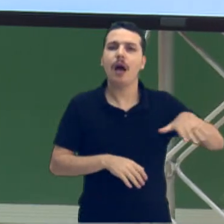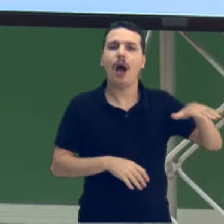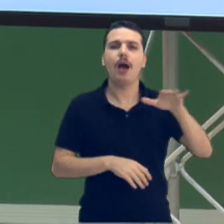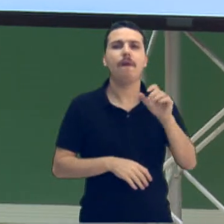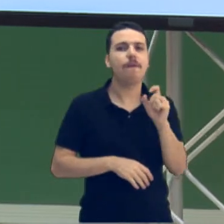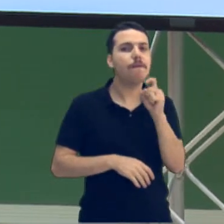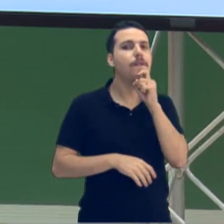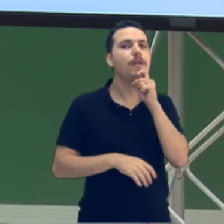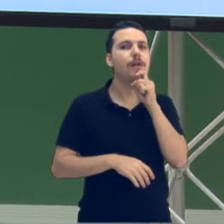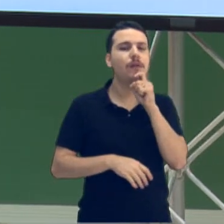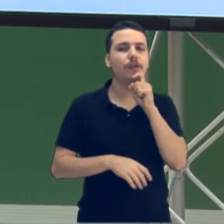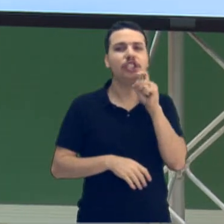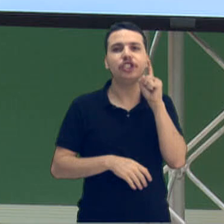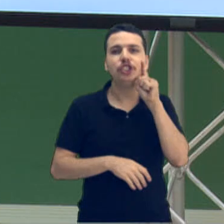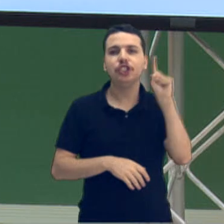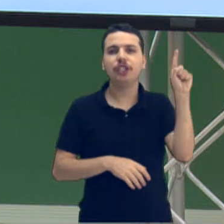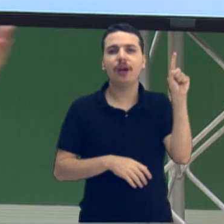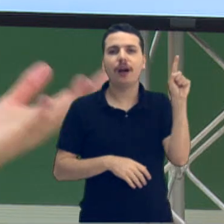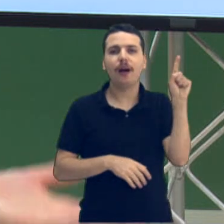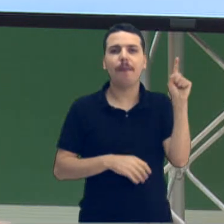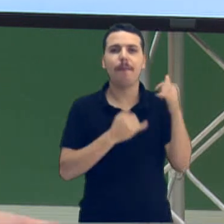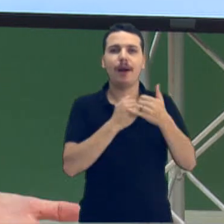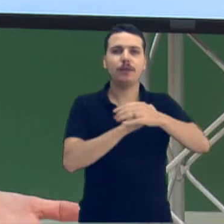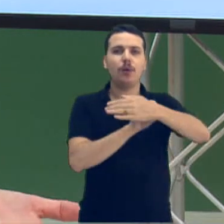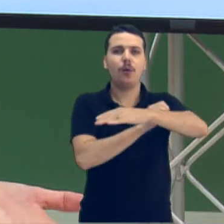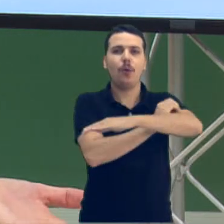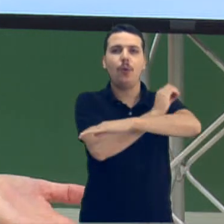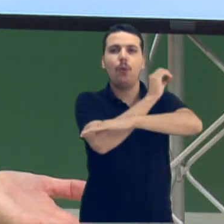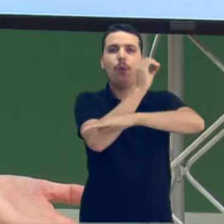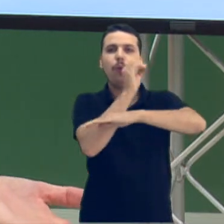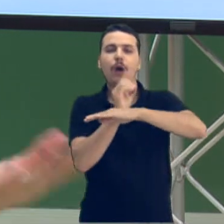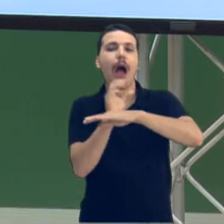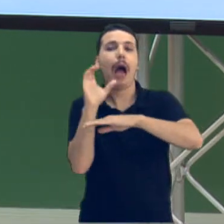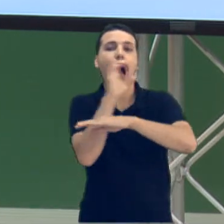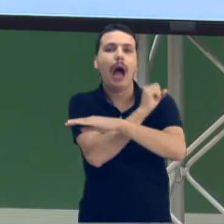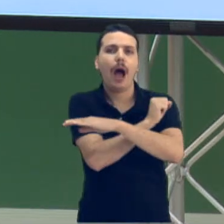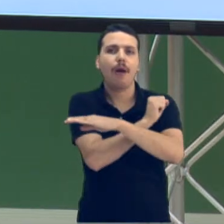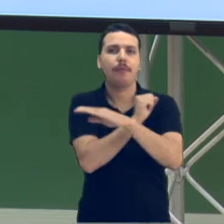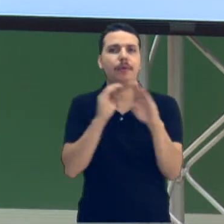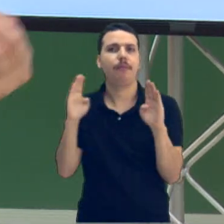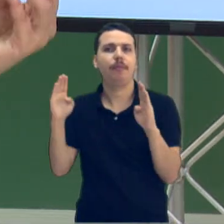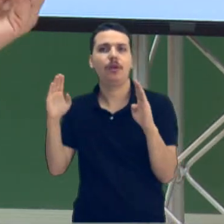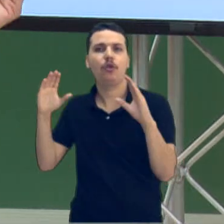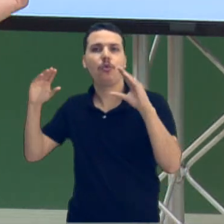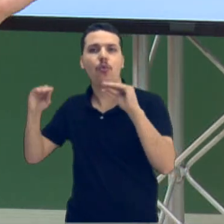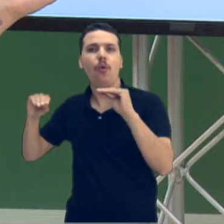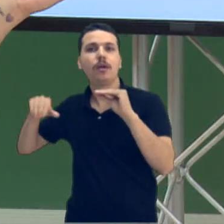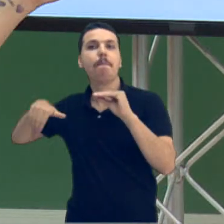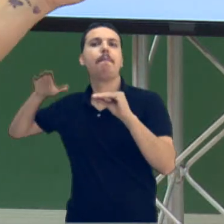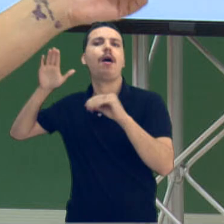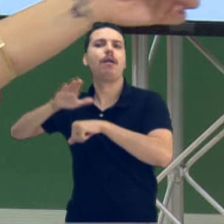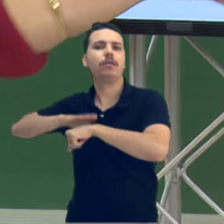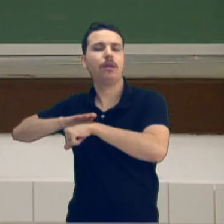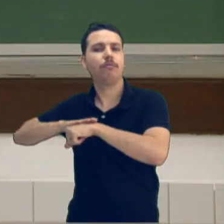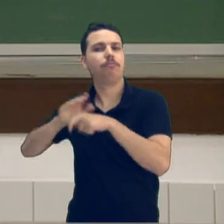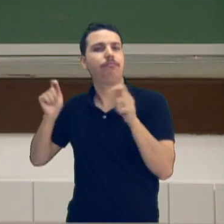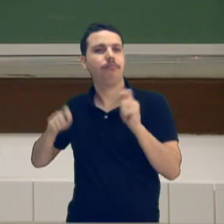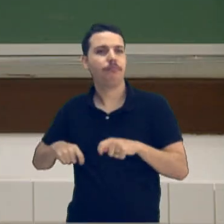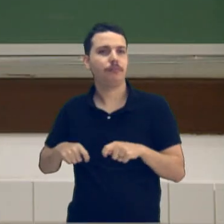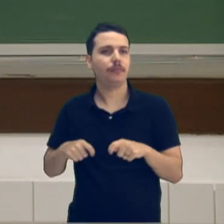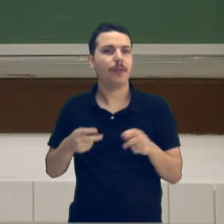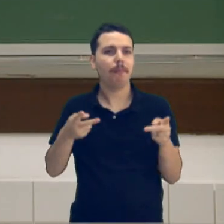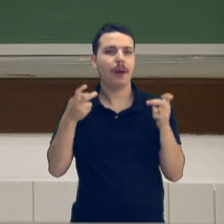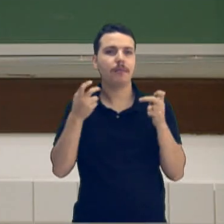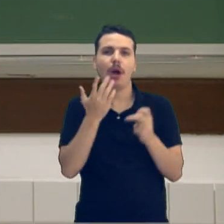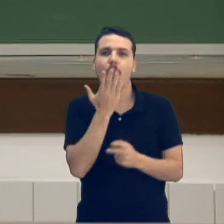que os dias são curtos em relação aos períodos noturnos, né, e inclusive a cor, né,